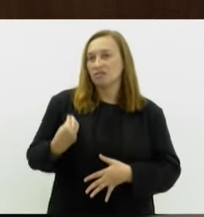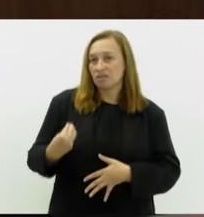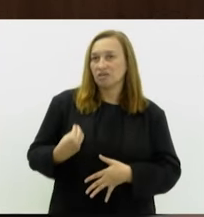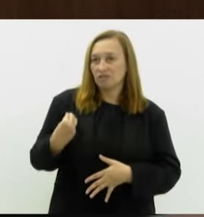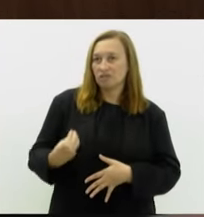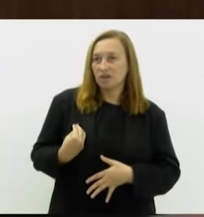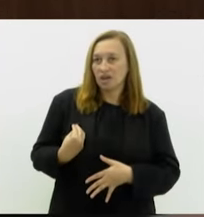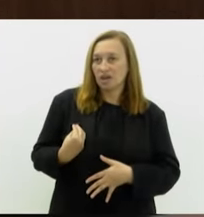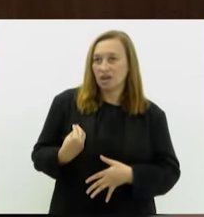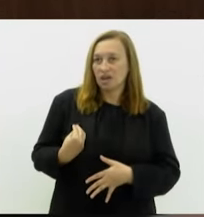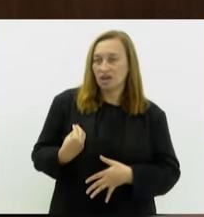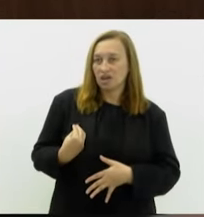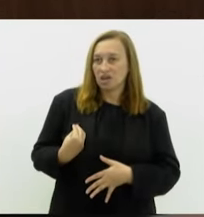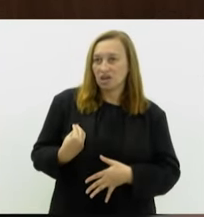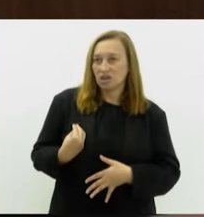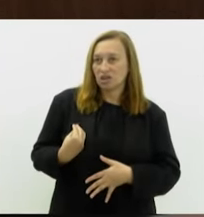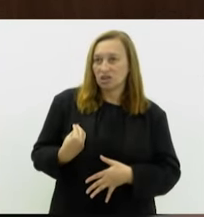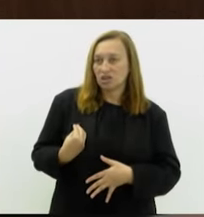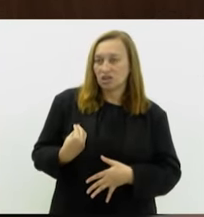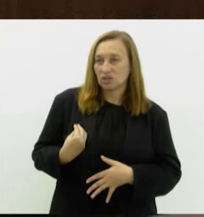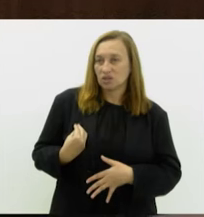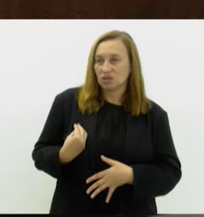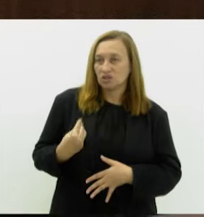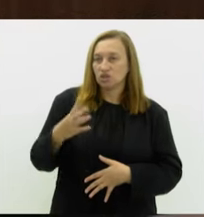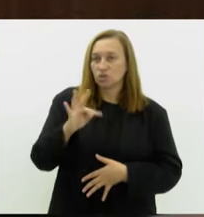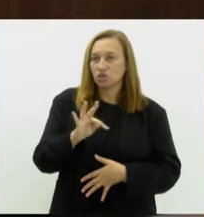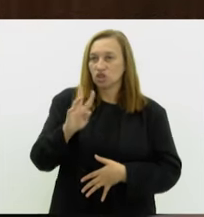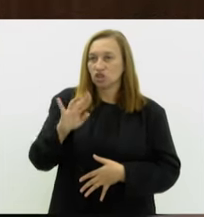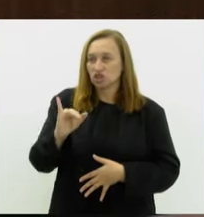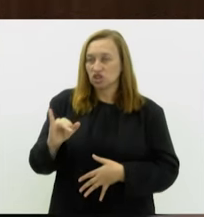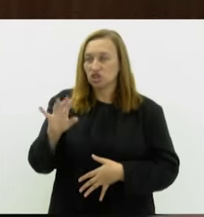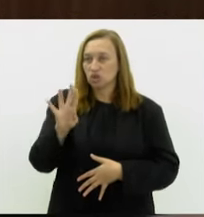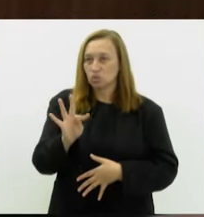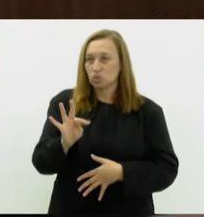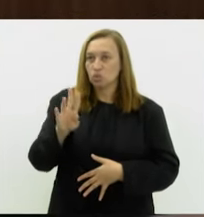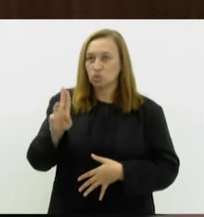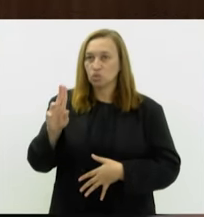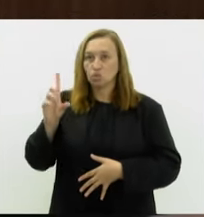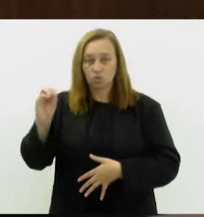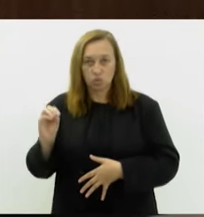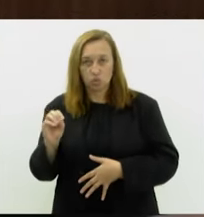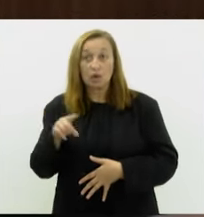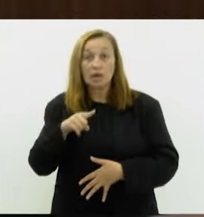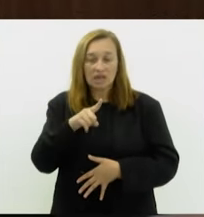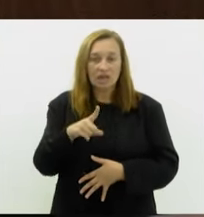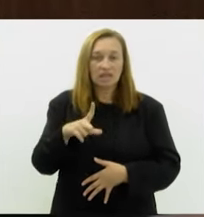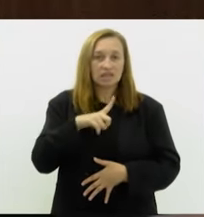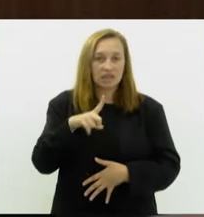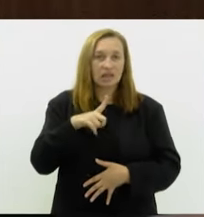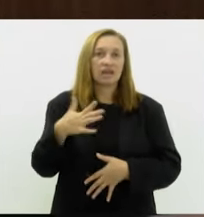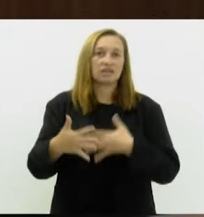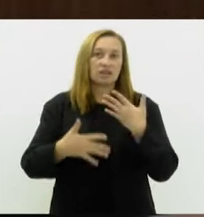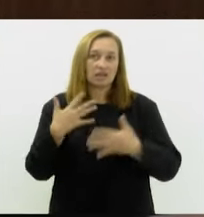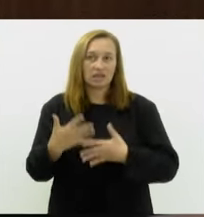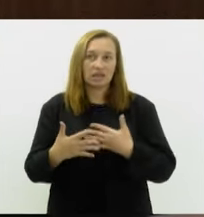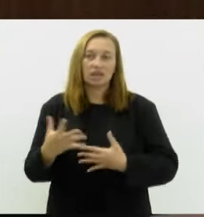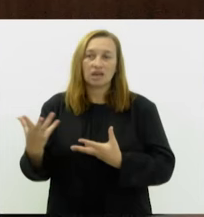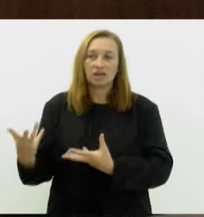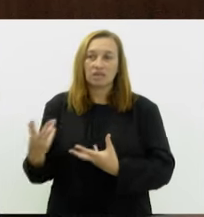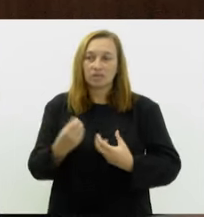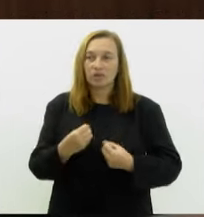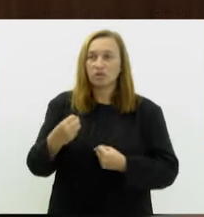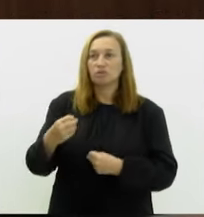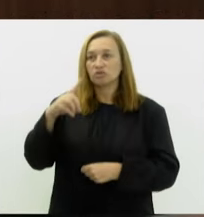posicionar acima do ser comum. Ele tem essa graça que recebeu de Deus, mas